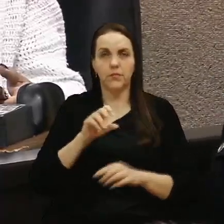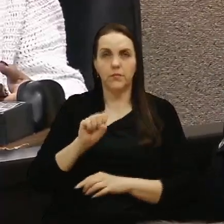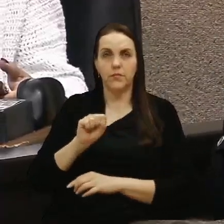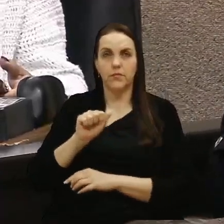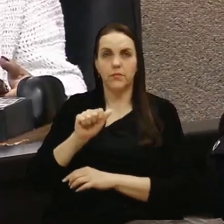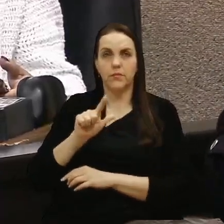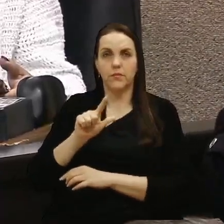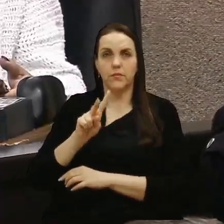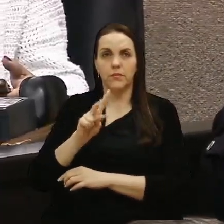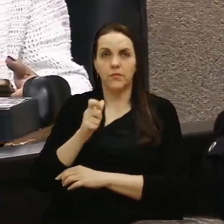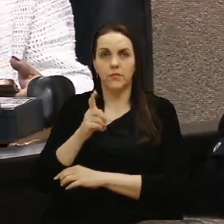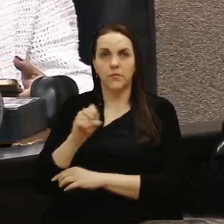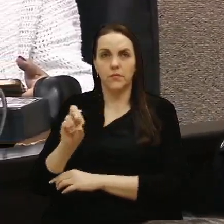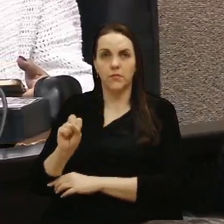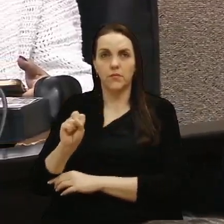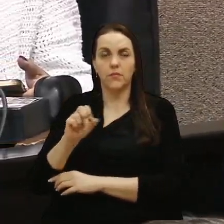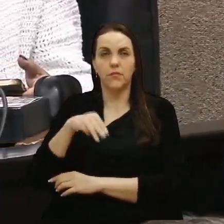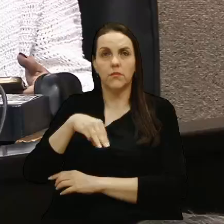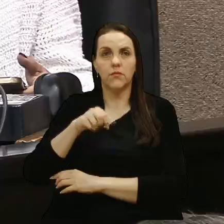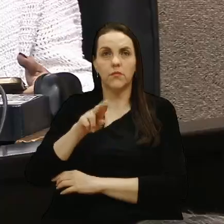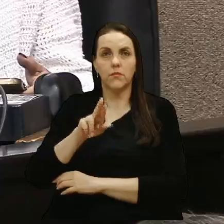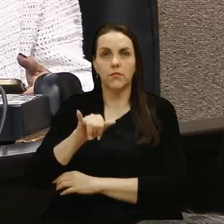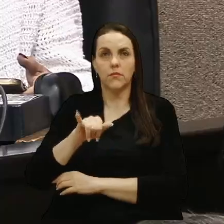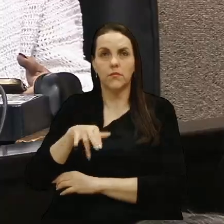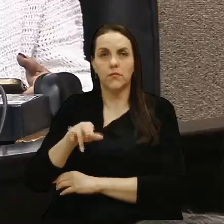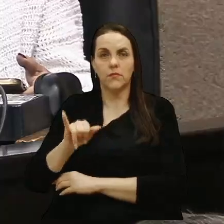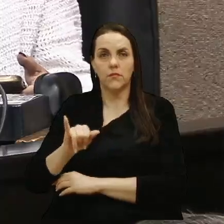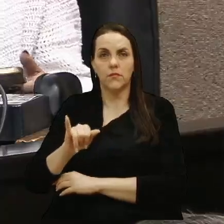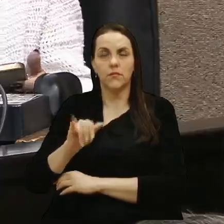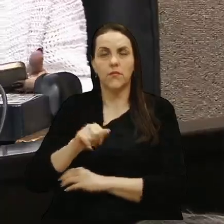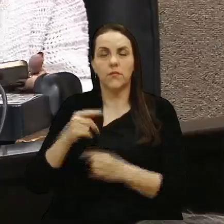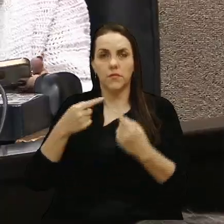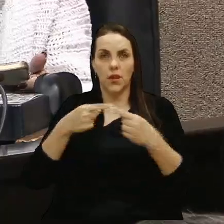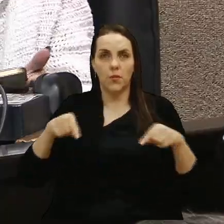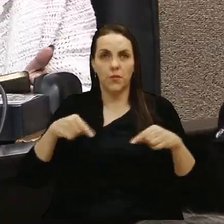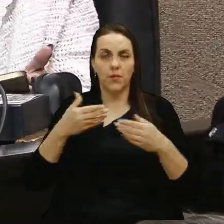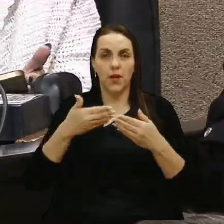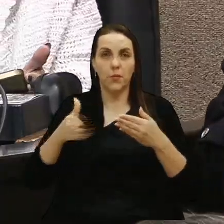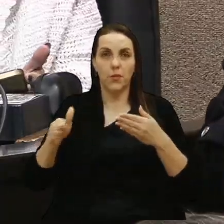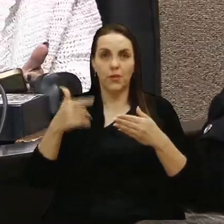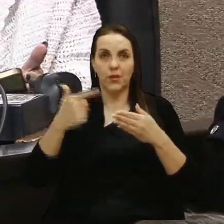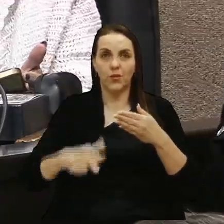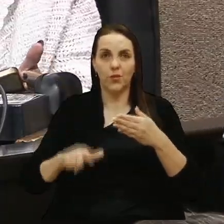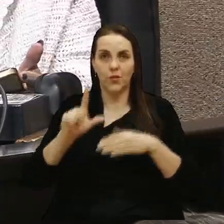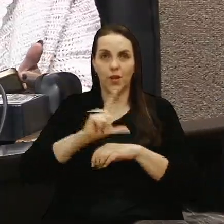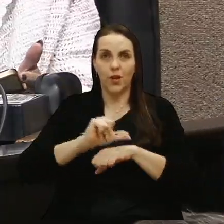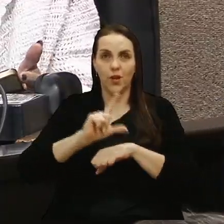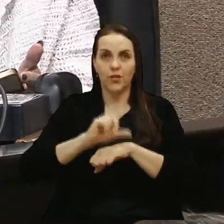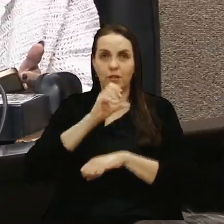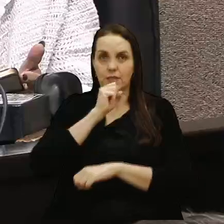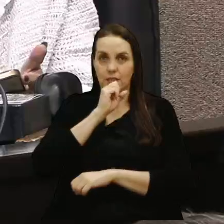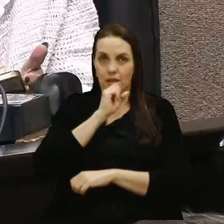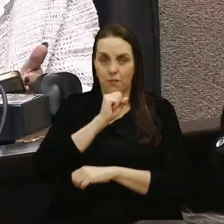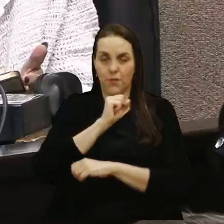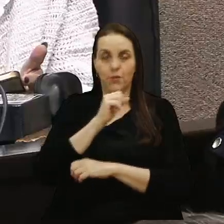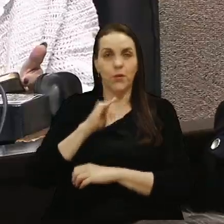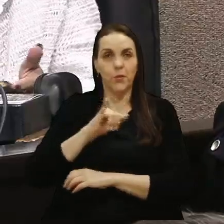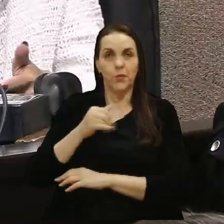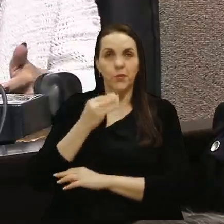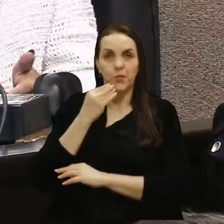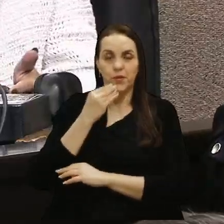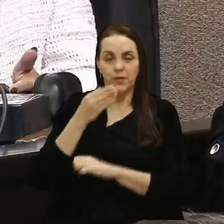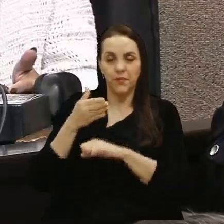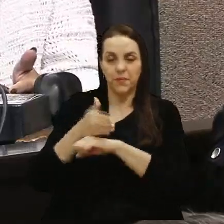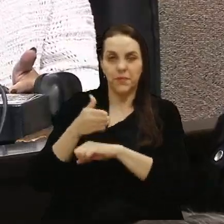que reinaugurou a sua loja neste sábado, onde eu tive a oportunidade de ir lá, em frente ao SESI, no